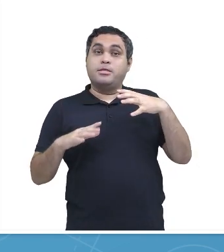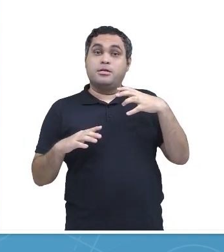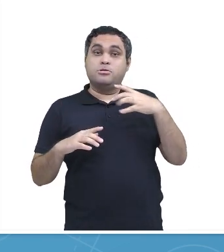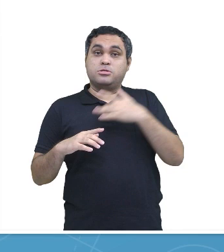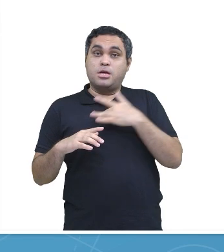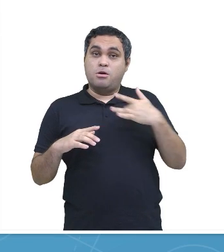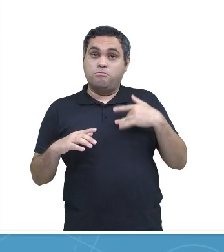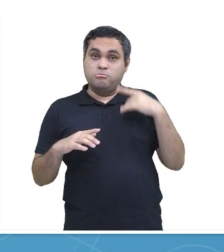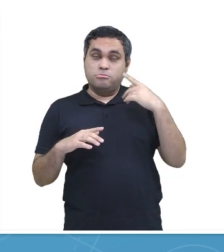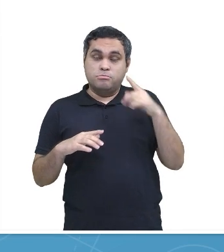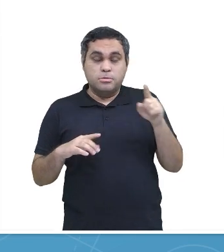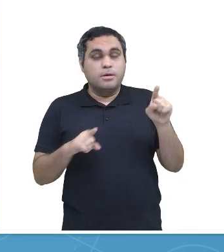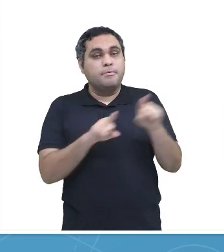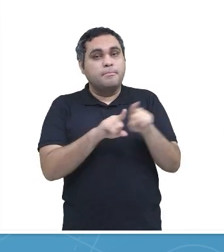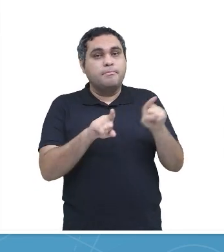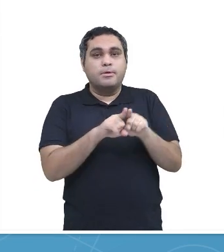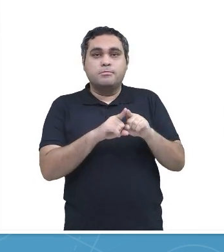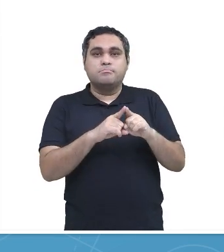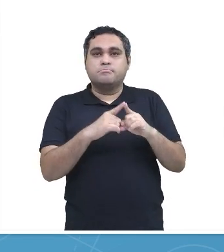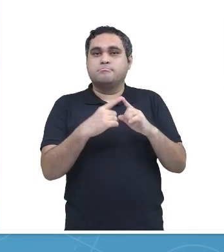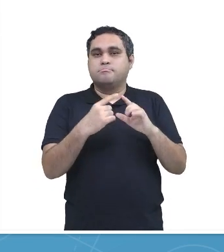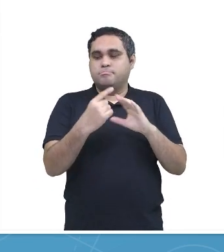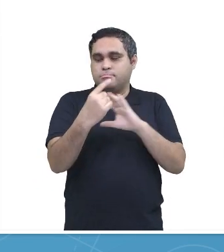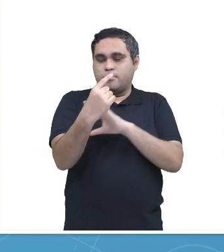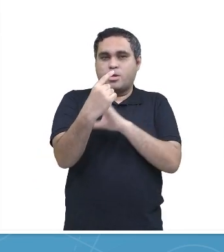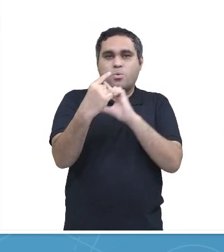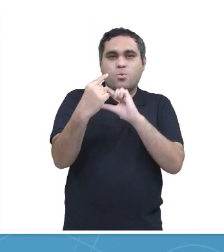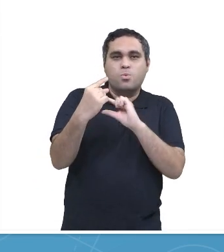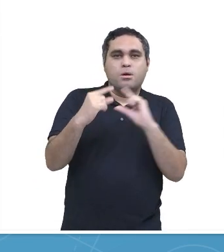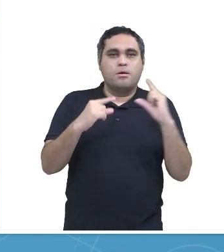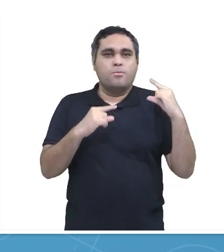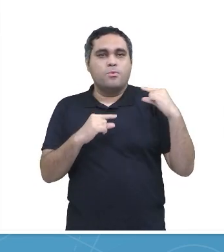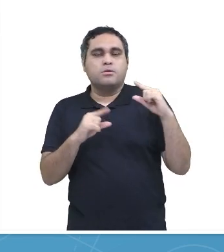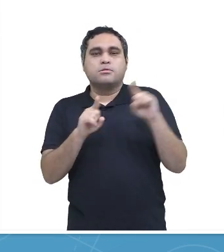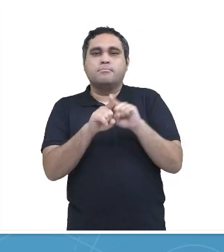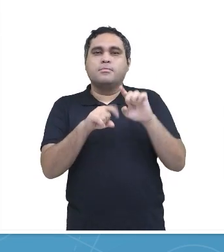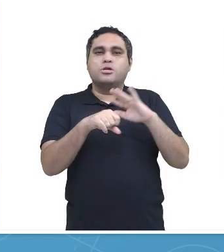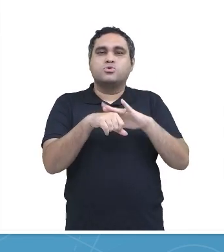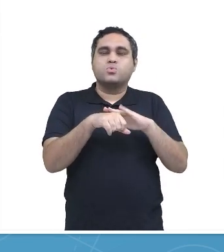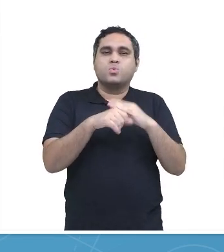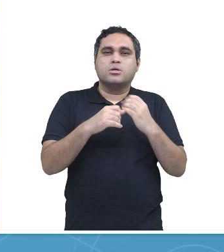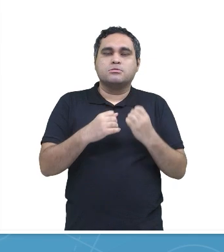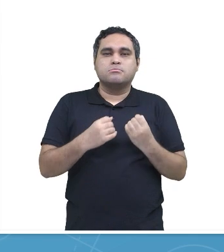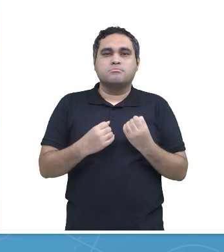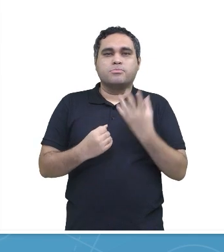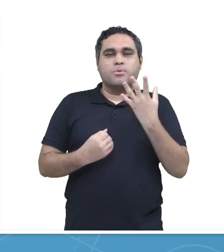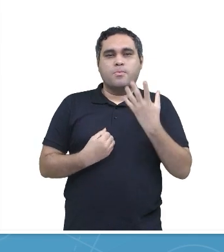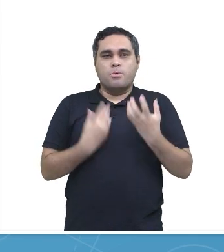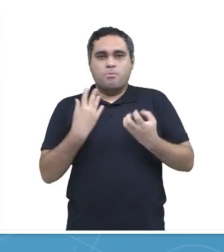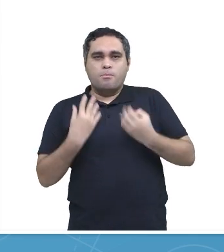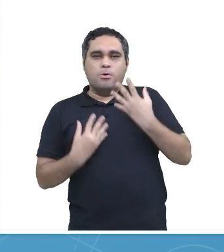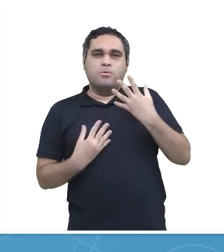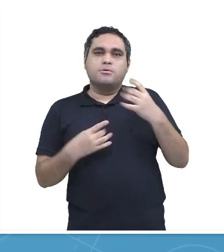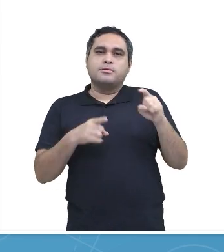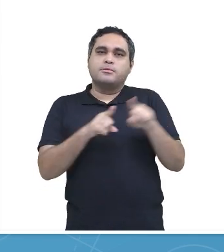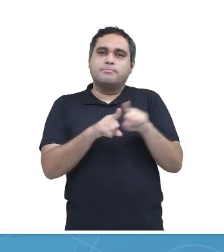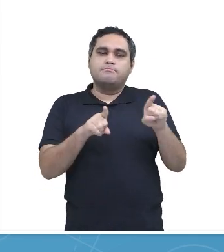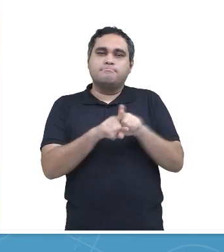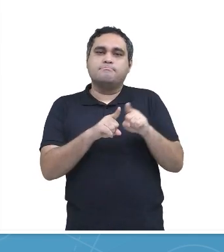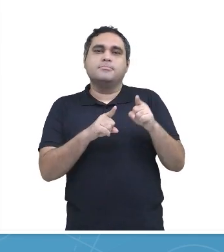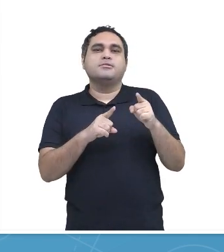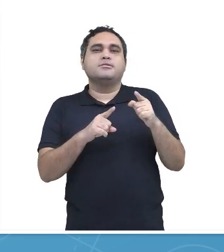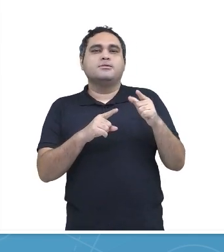da força muscular, maior prevalência de doenças crônicas, diminuição das habilidades e capacidades